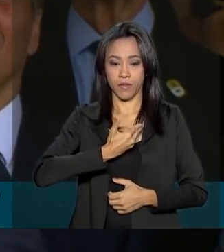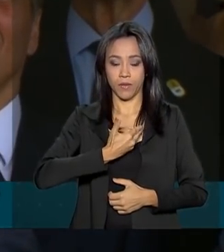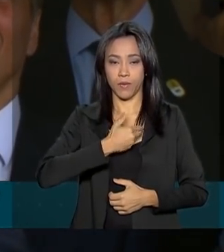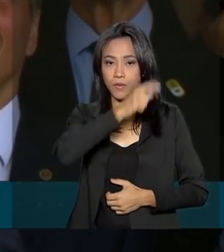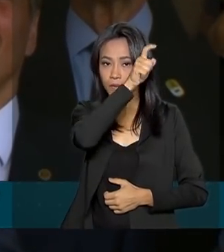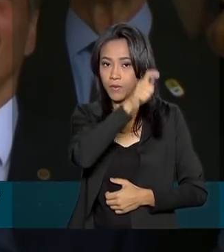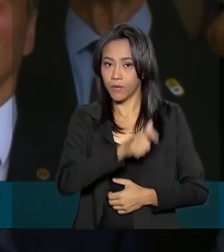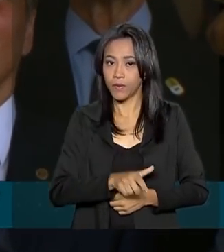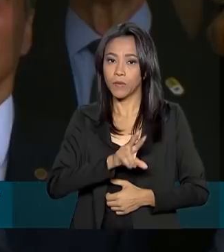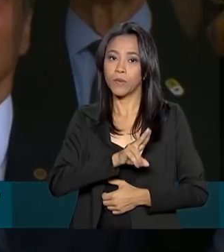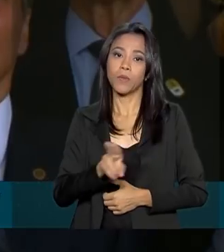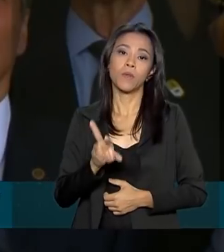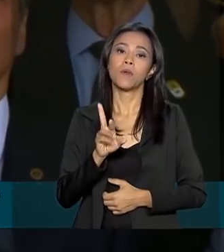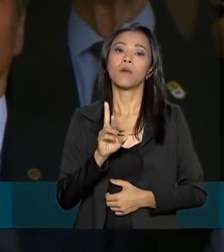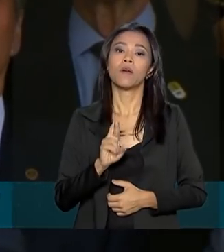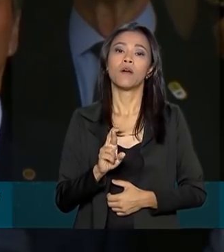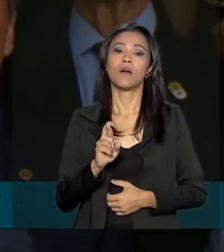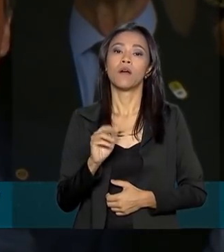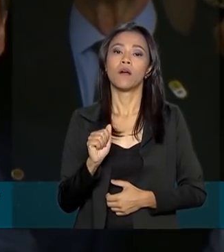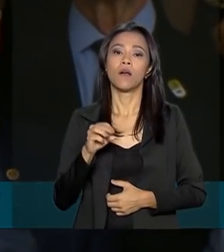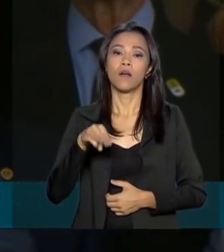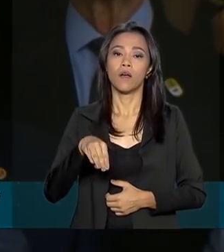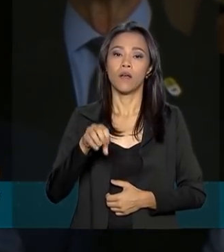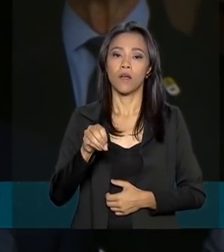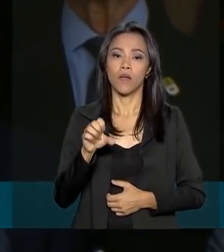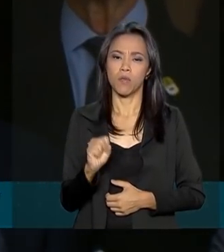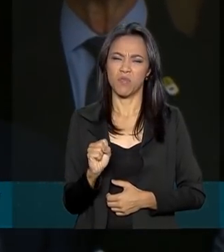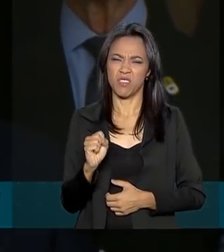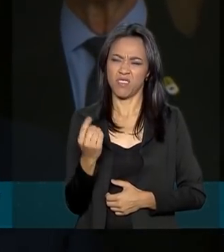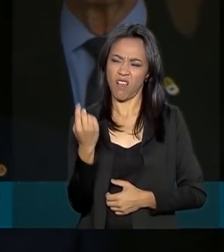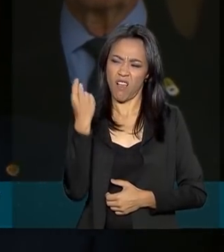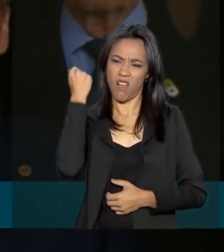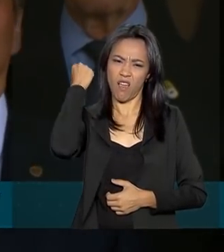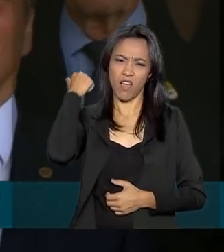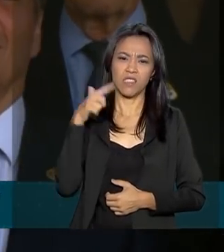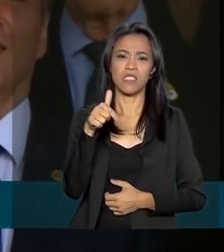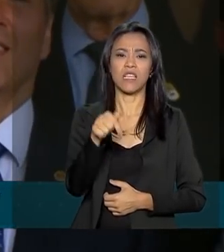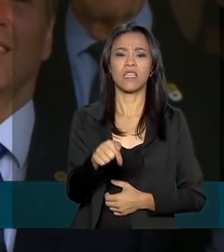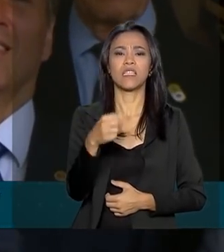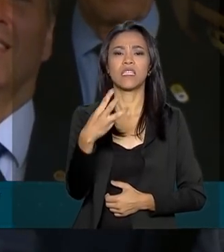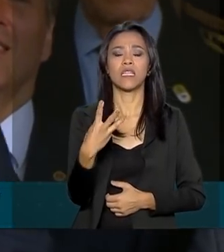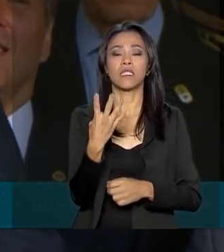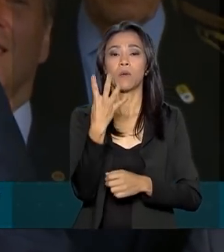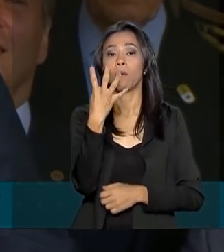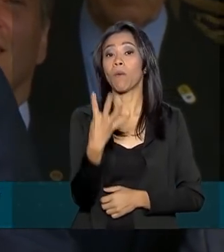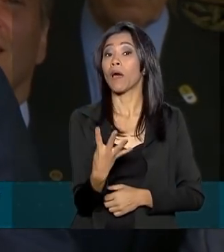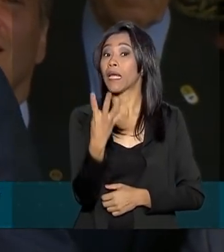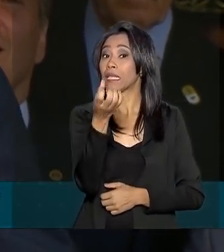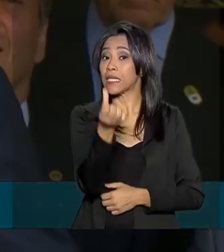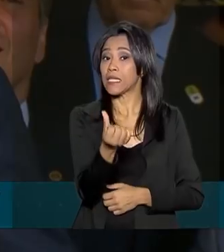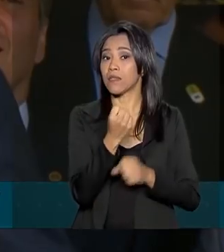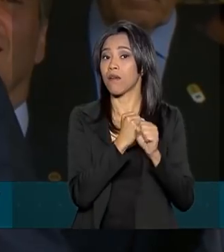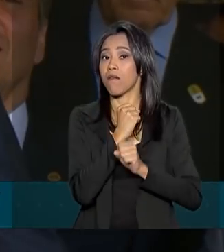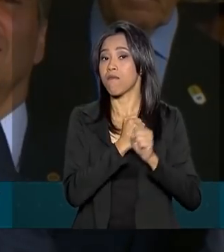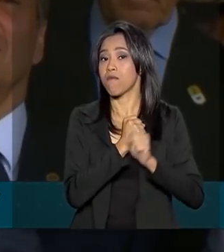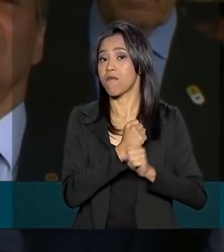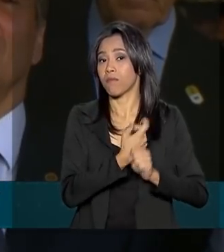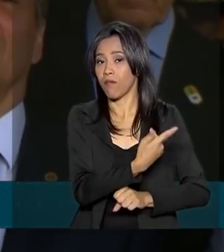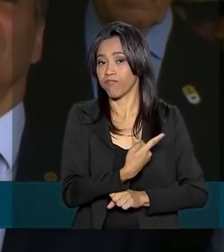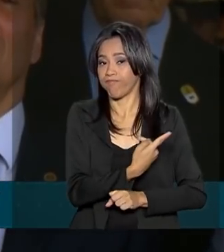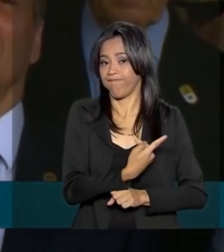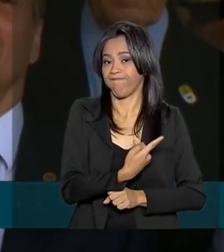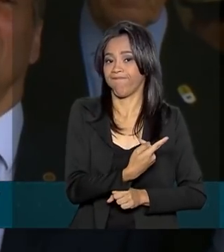Ramos, de 1973, há 46 anos, um acompanha o